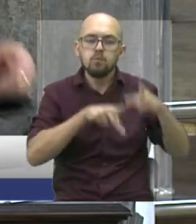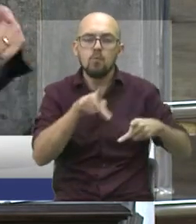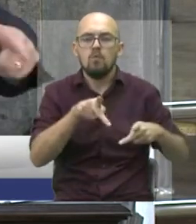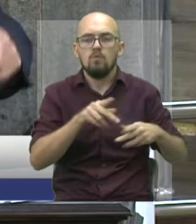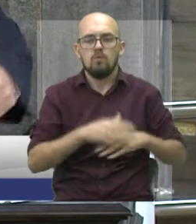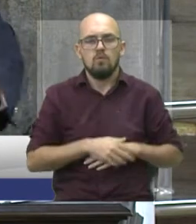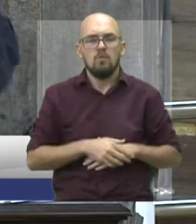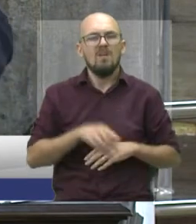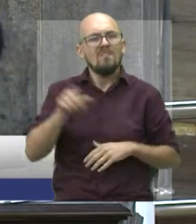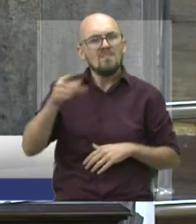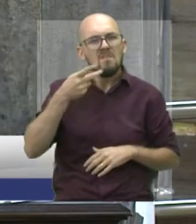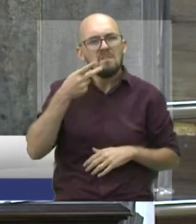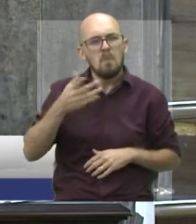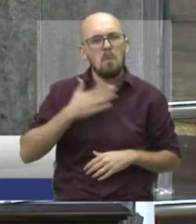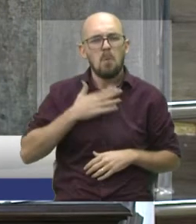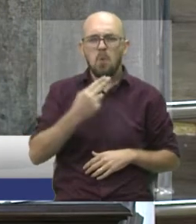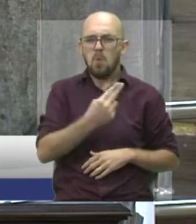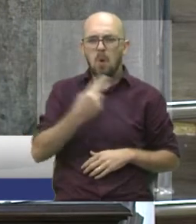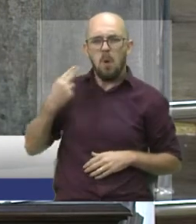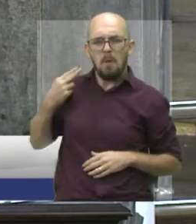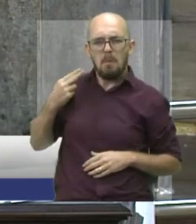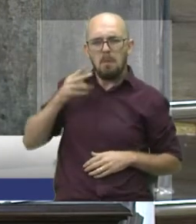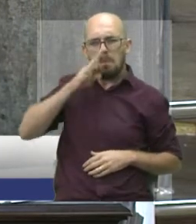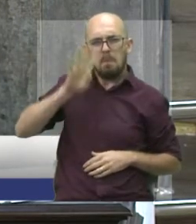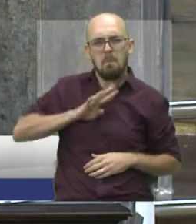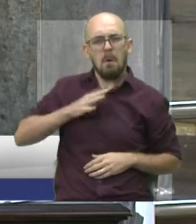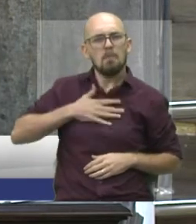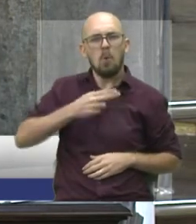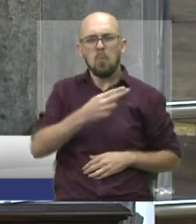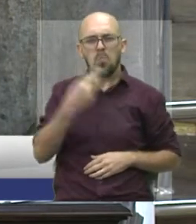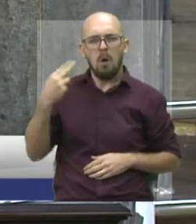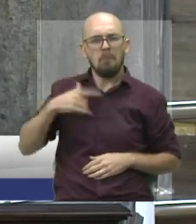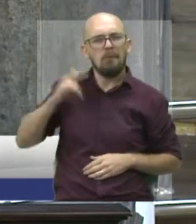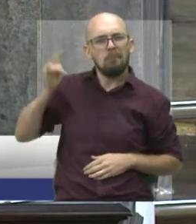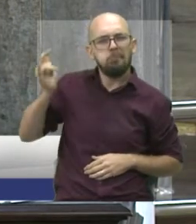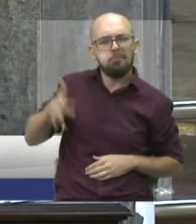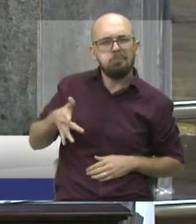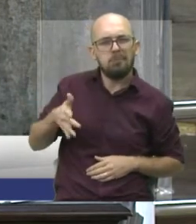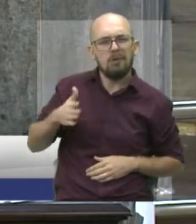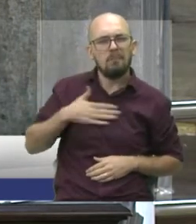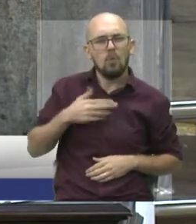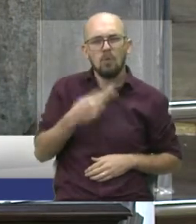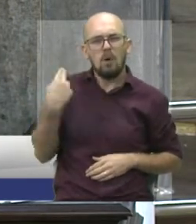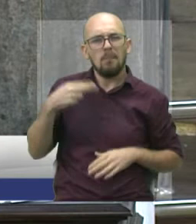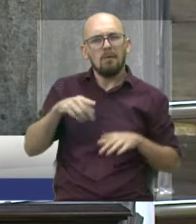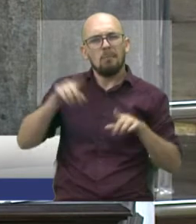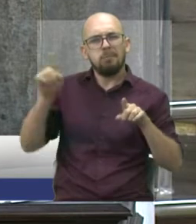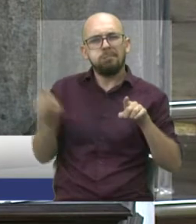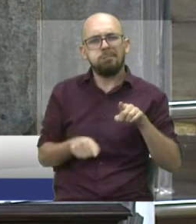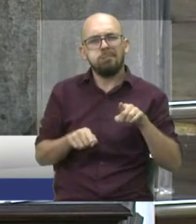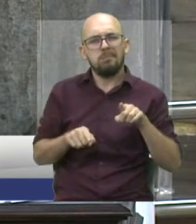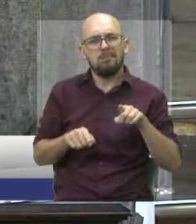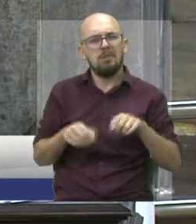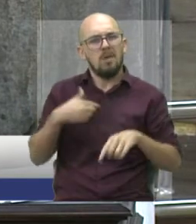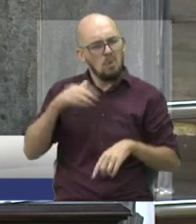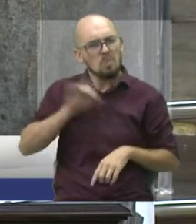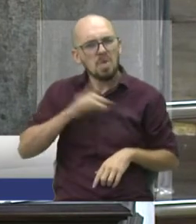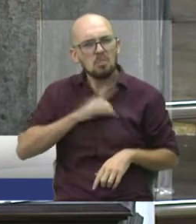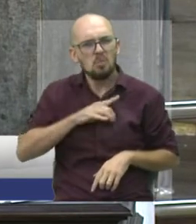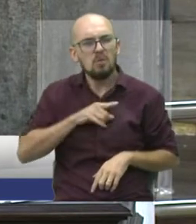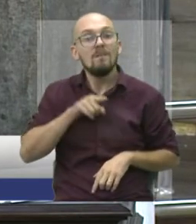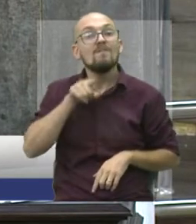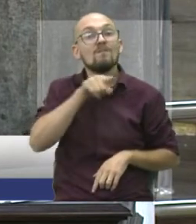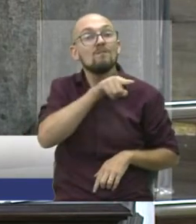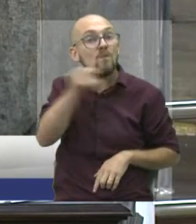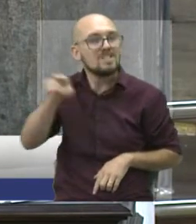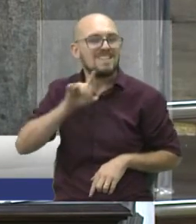Agora o senhor falou do meu sobrenome, que eu tenho que disputar com o meu sobrenome, que eu estou com medo. Quem está com medo é